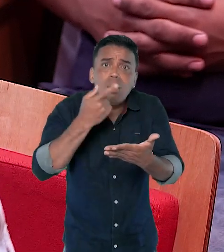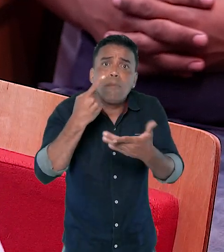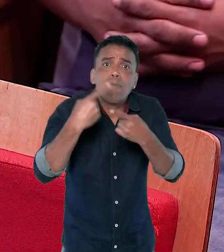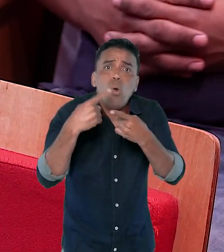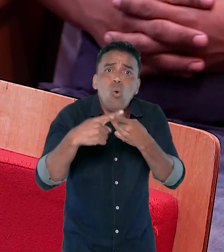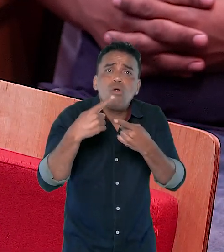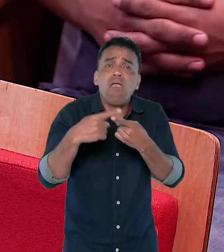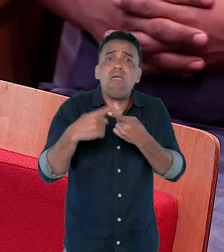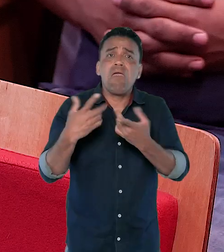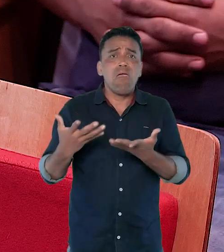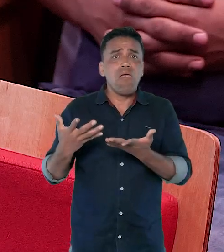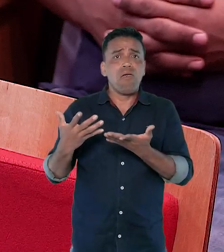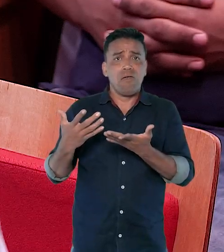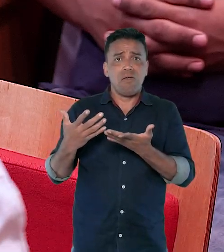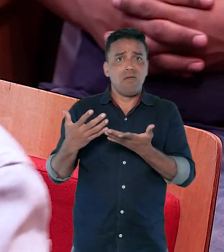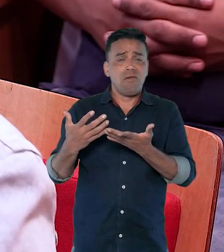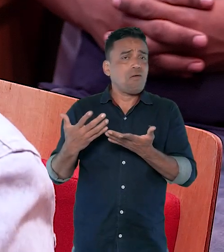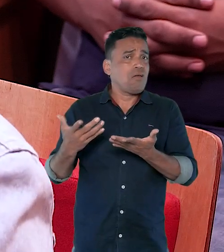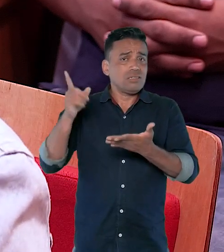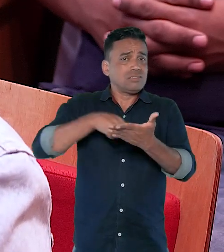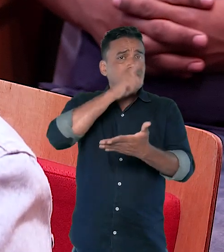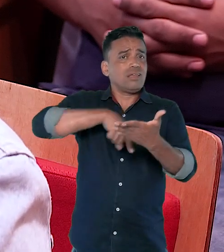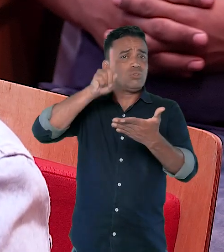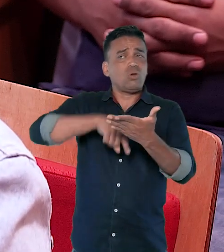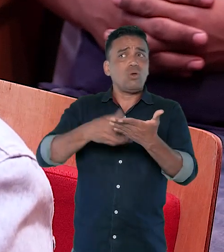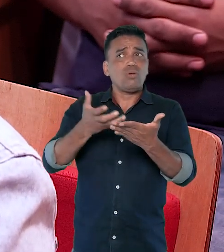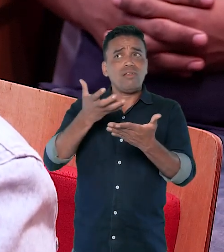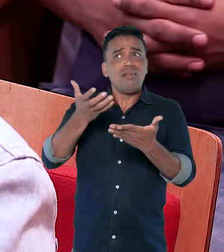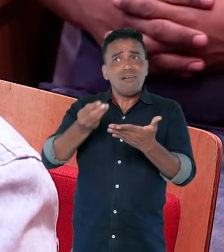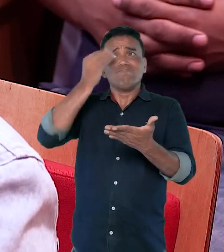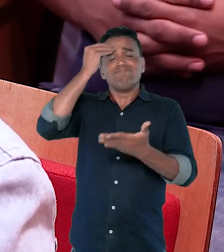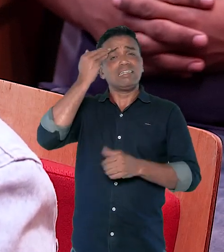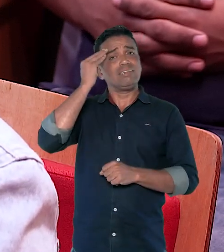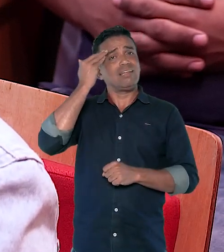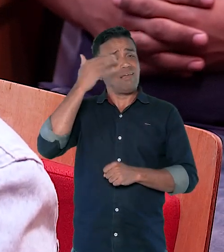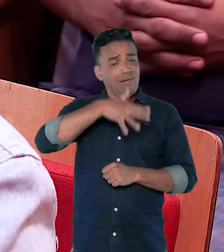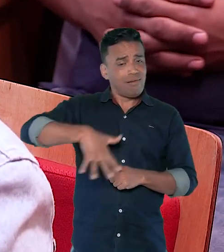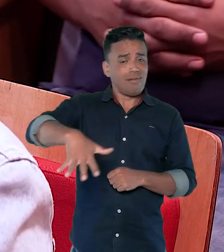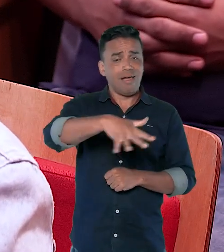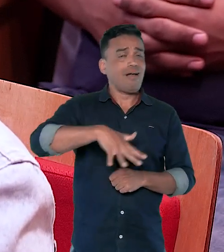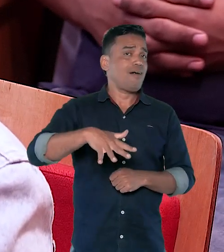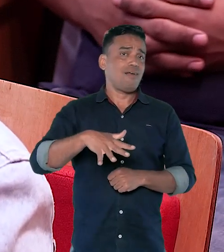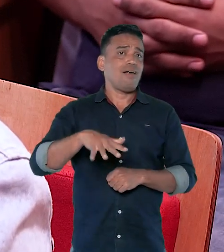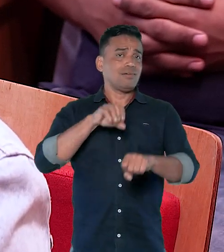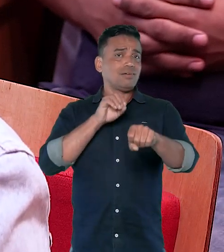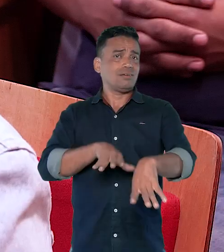tão ameaçador. E eu queria entender isso no ambiente